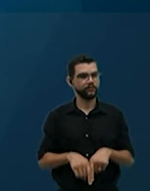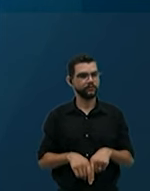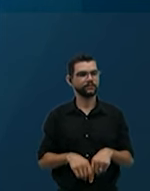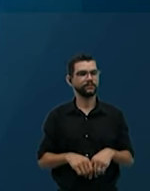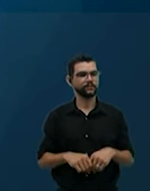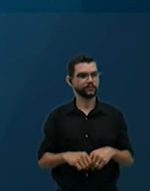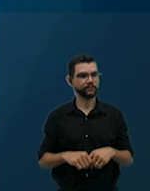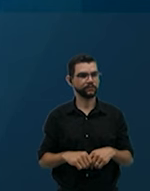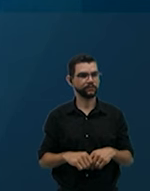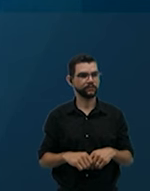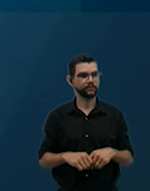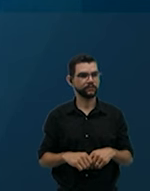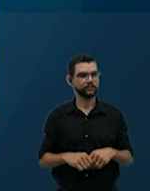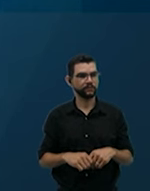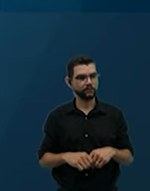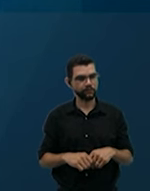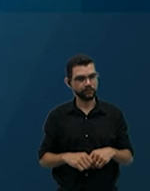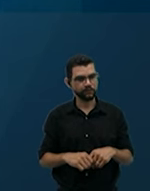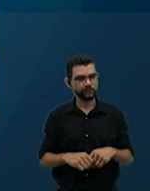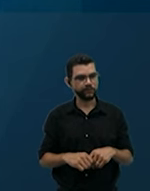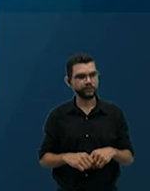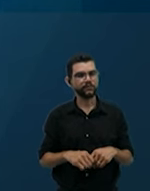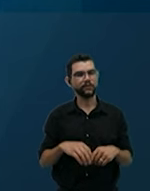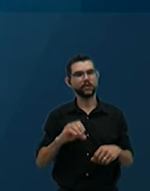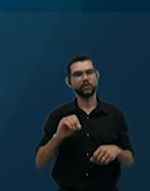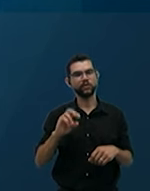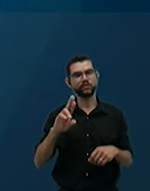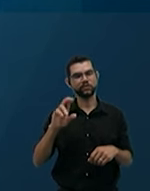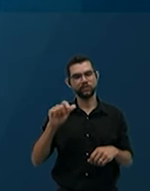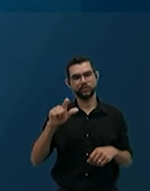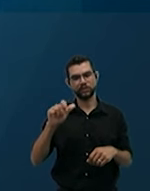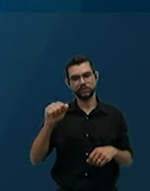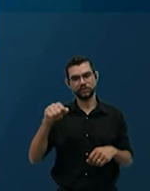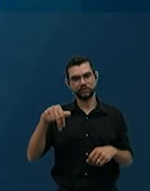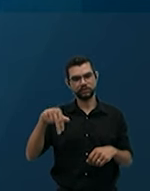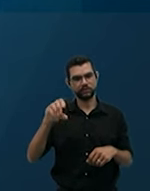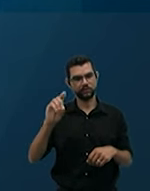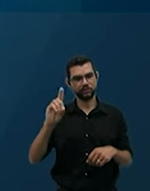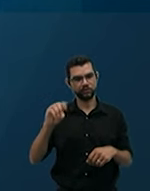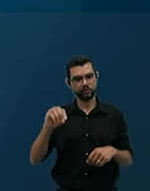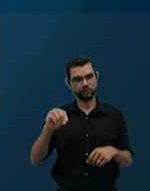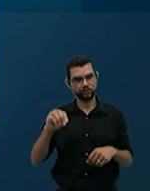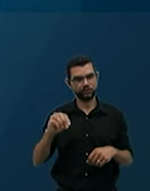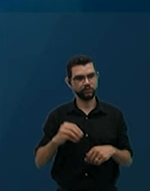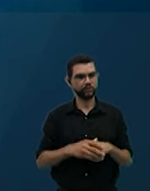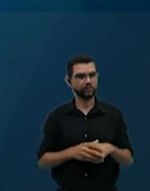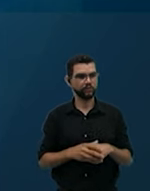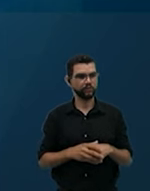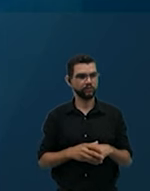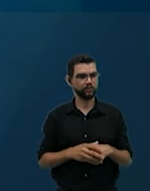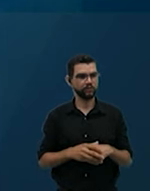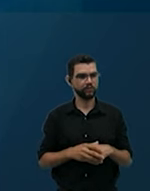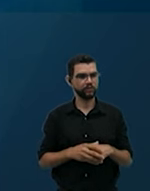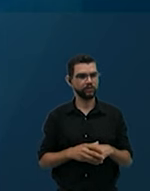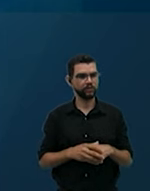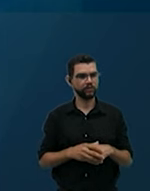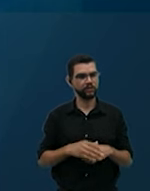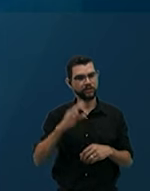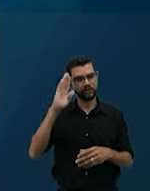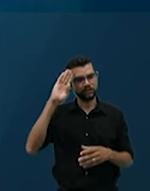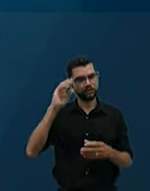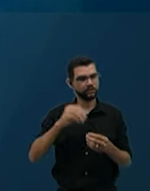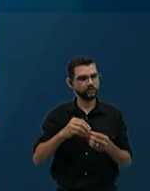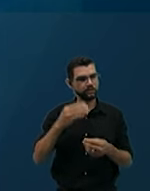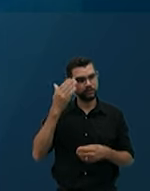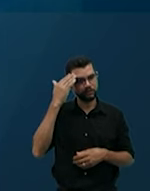Gomes, e segundo ele, não há necessidade de constituição em mora nos atos ilícitos, porque a própria